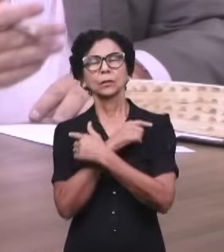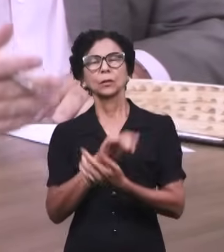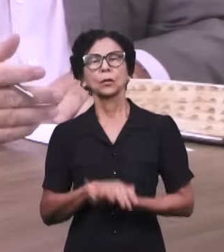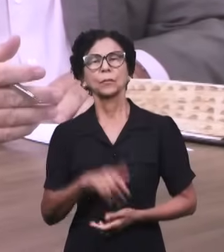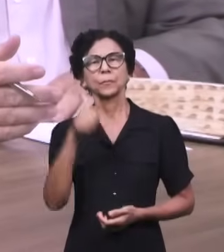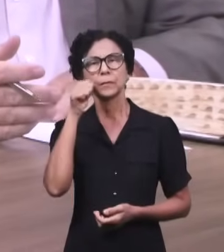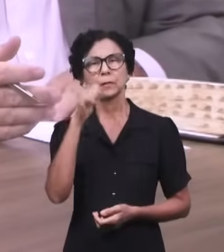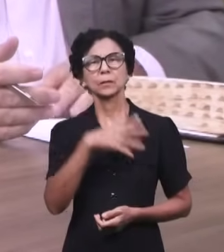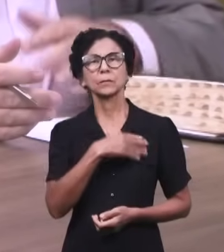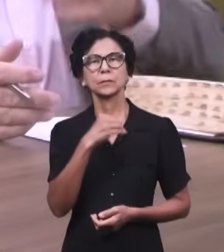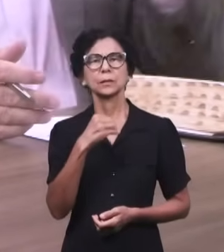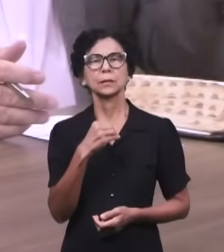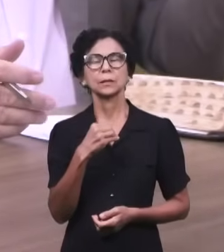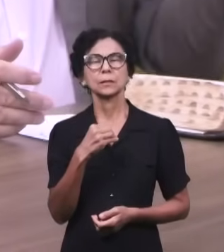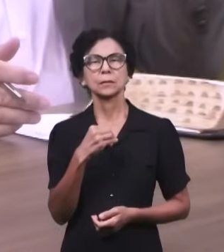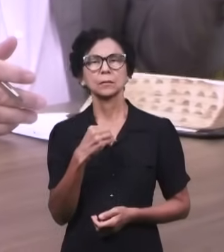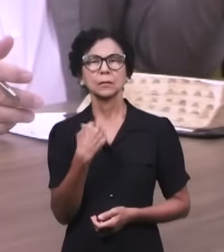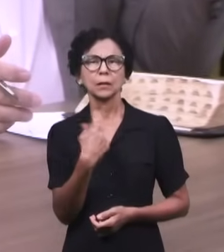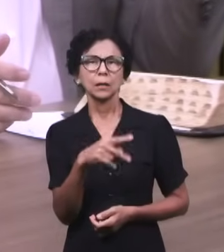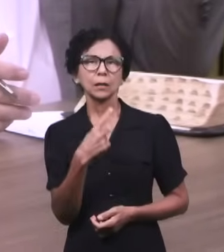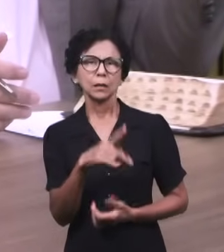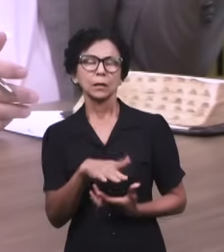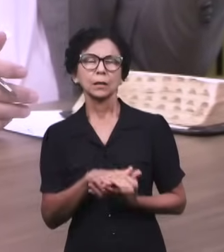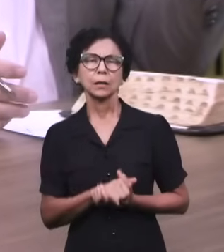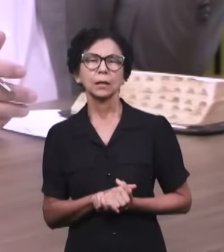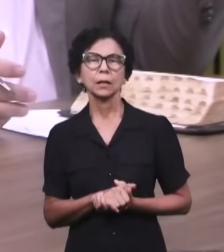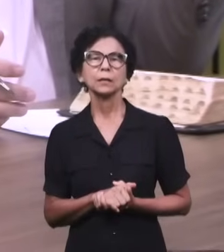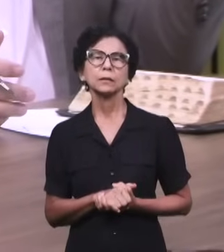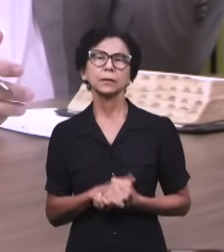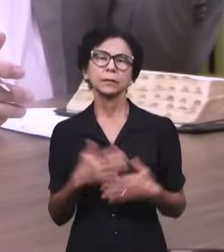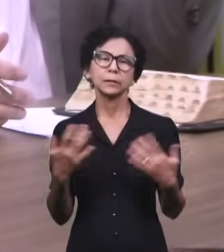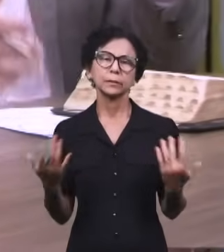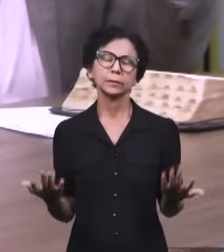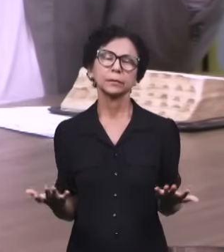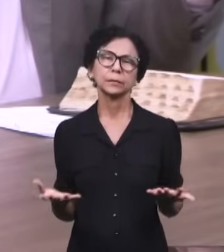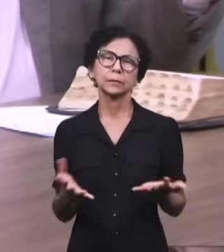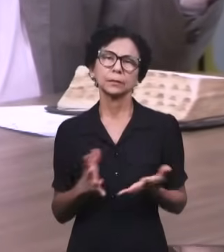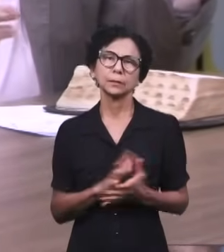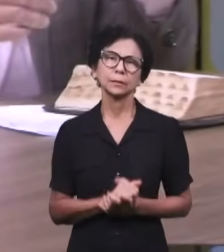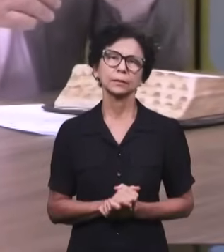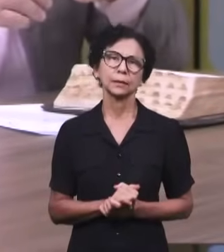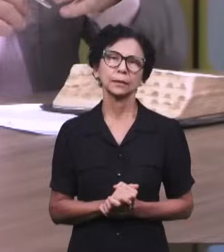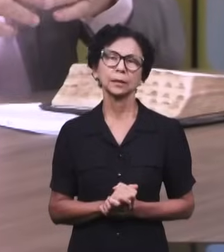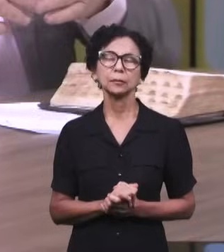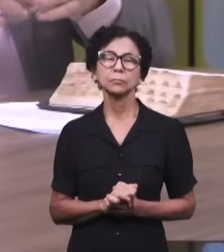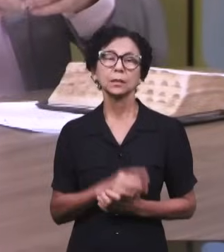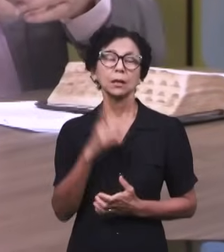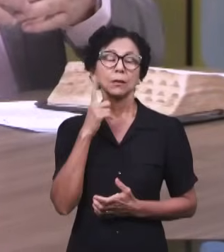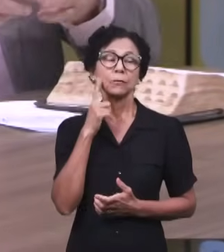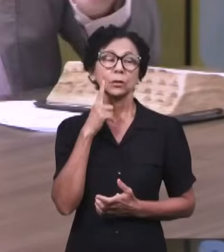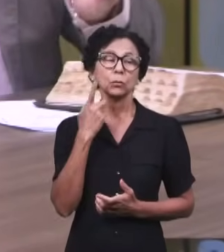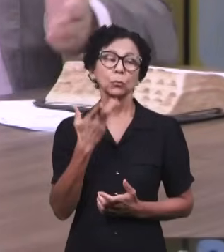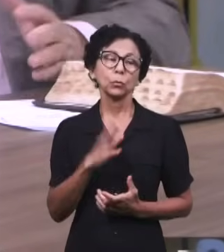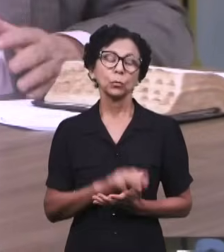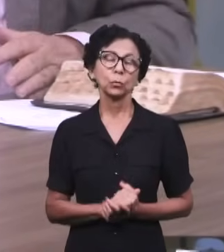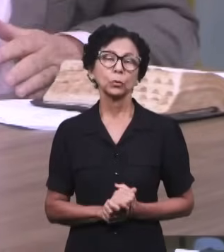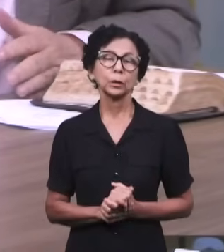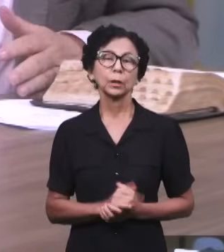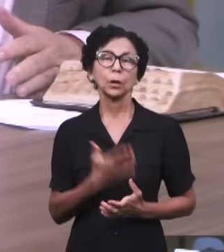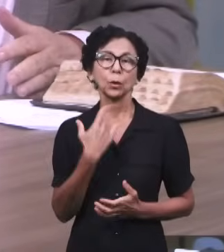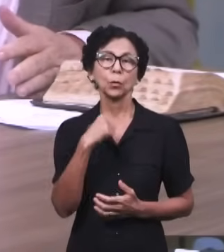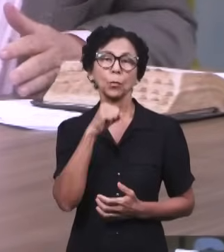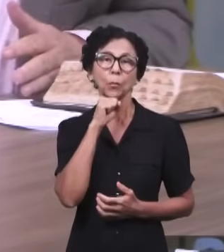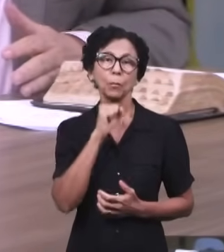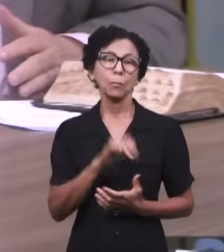embebedá-lo e tudo mais, é consequência do que elas viram o próprio pai, que desvalorizou, que deixou a situação ali,